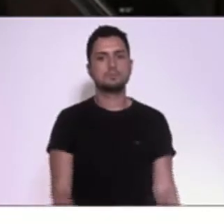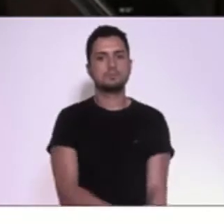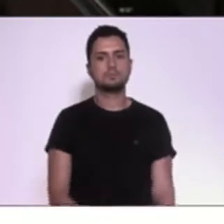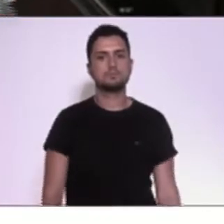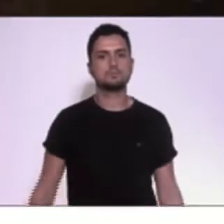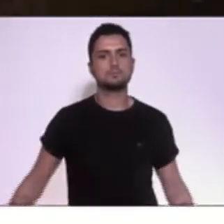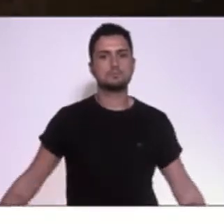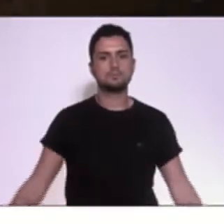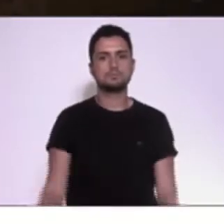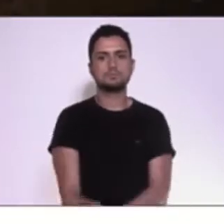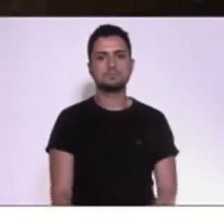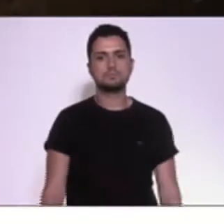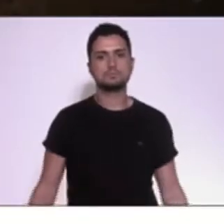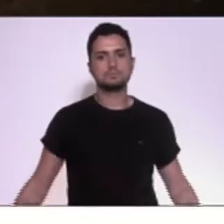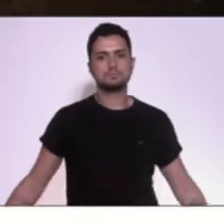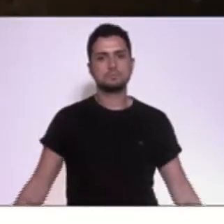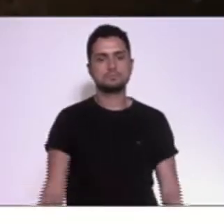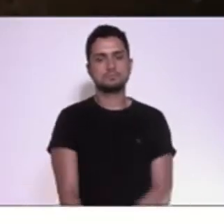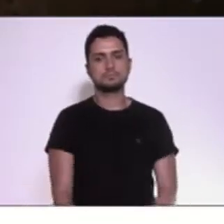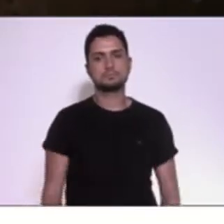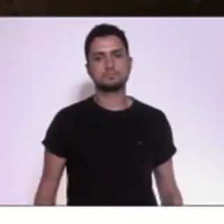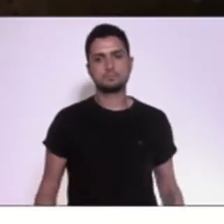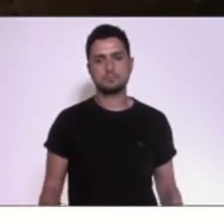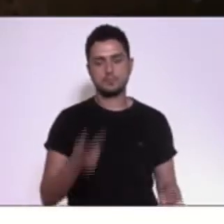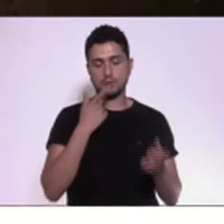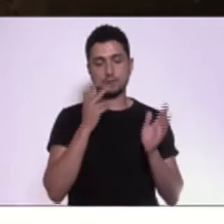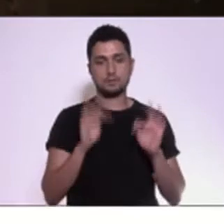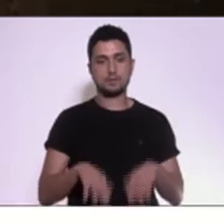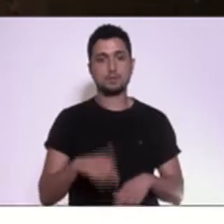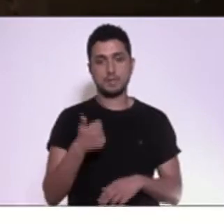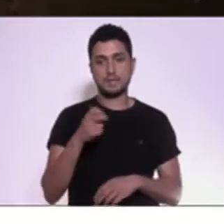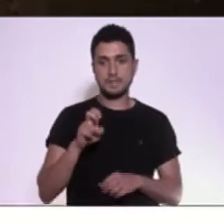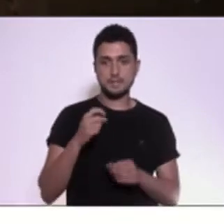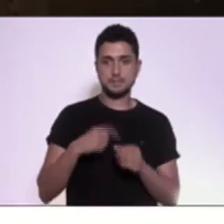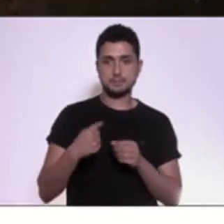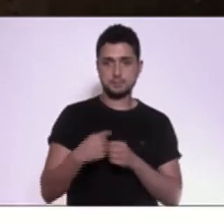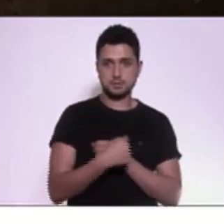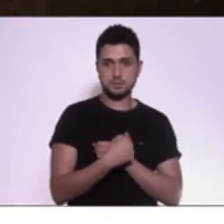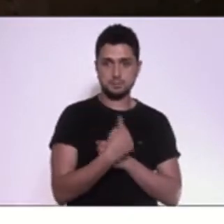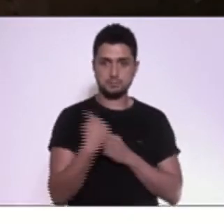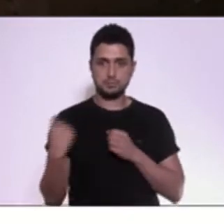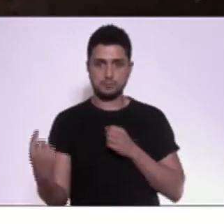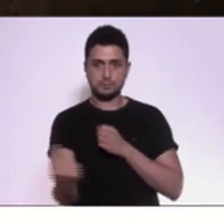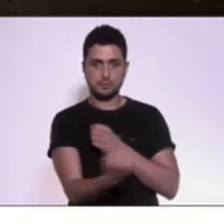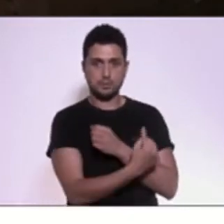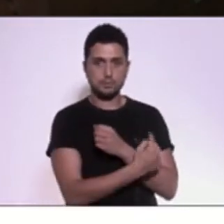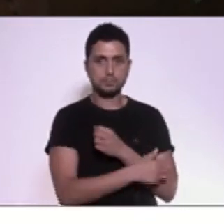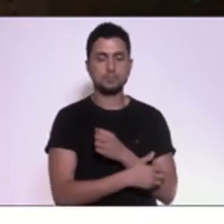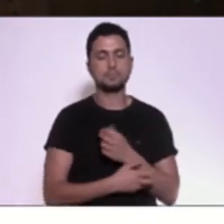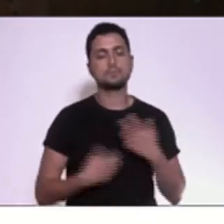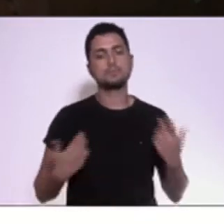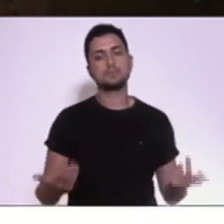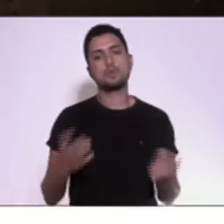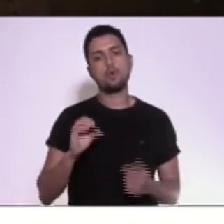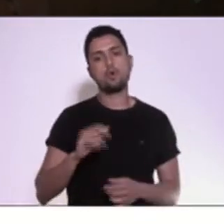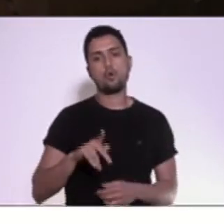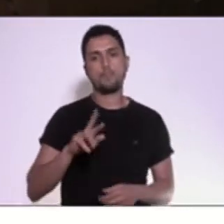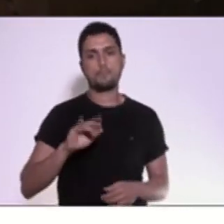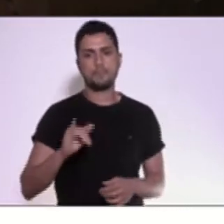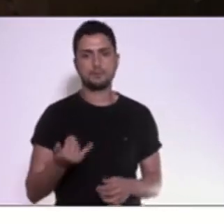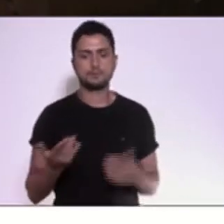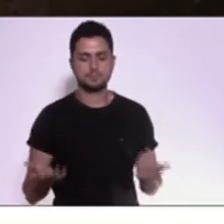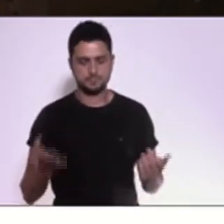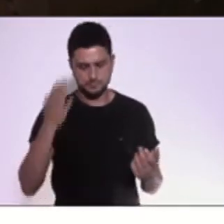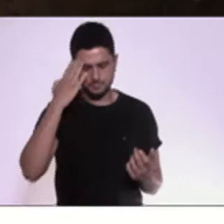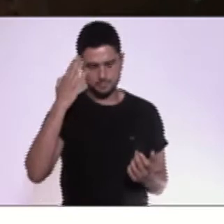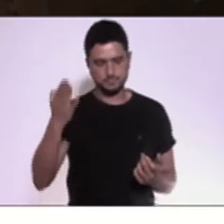gente finalizar, são 15 municípios, né, em torno do Comperj. Então, prioritariamente, toda